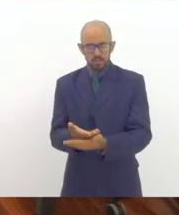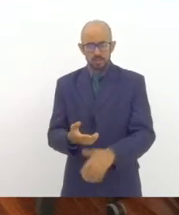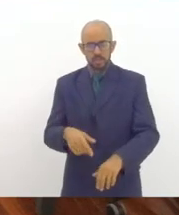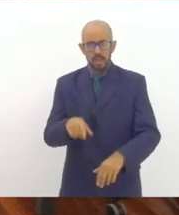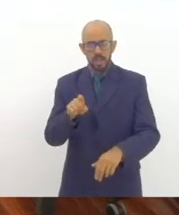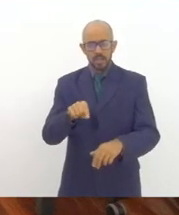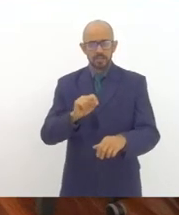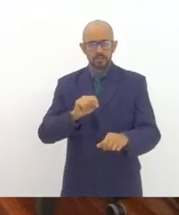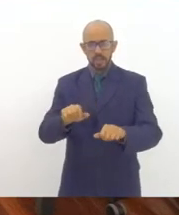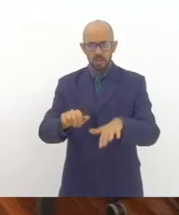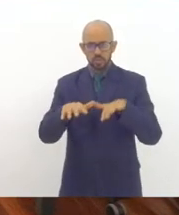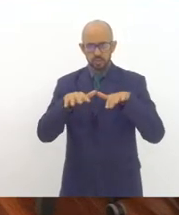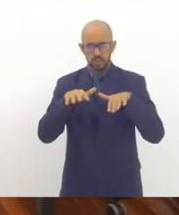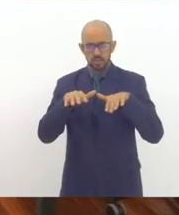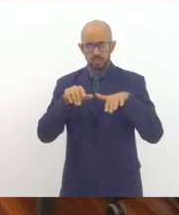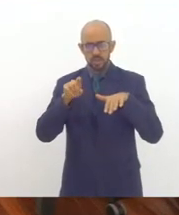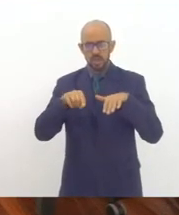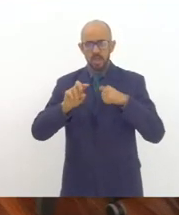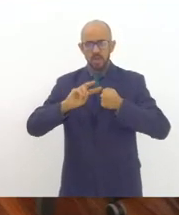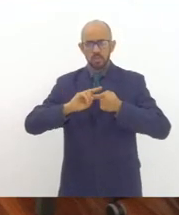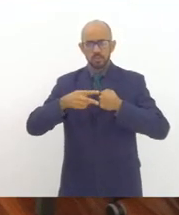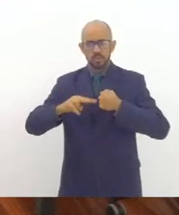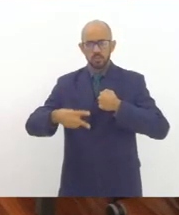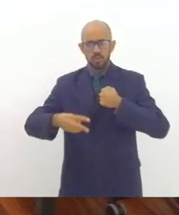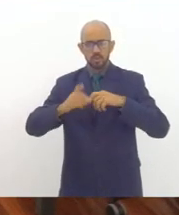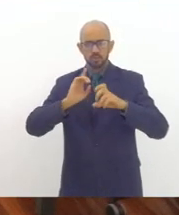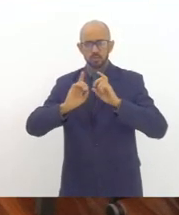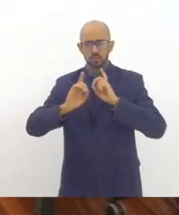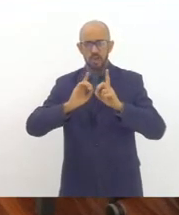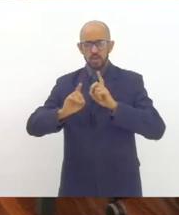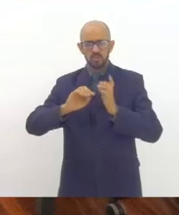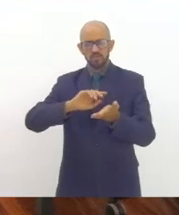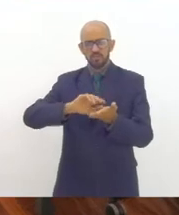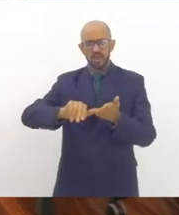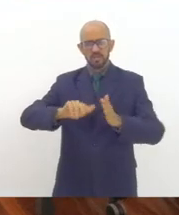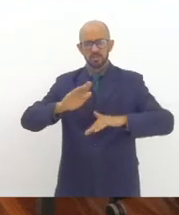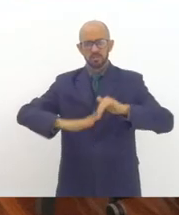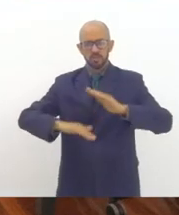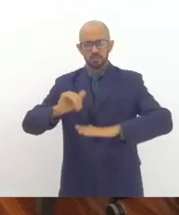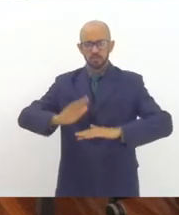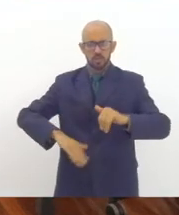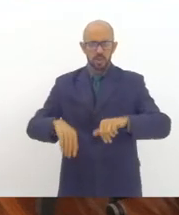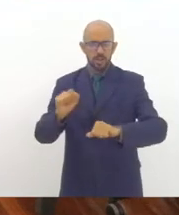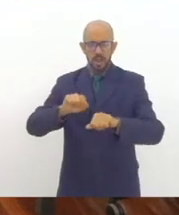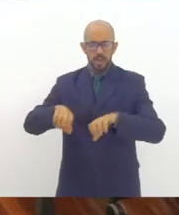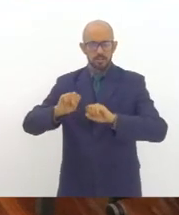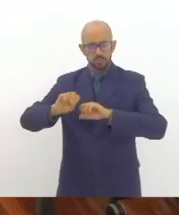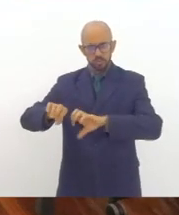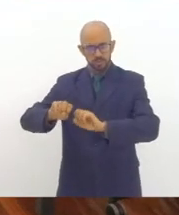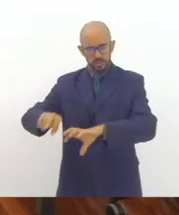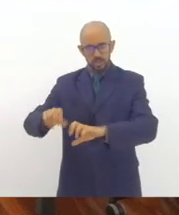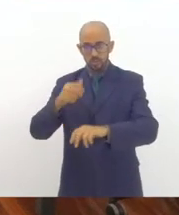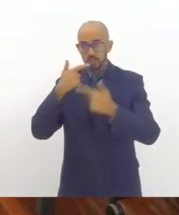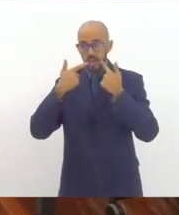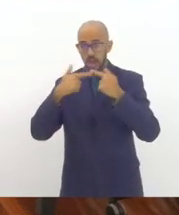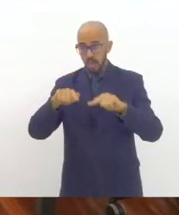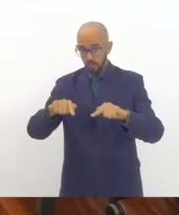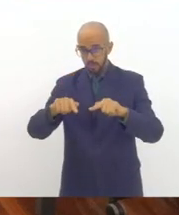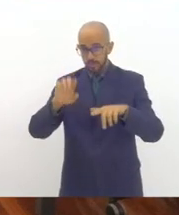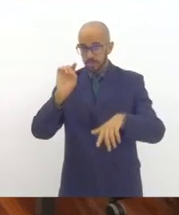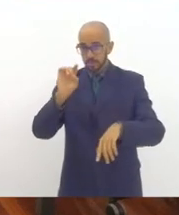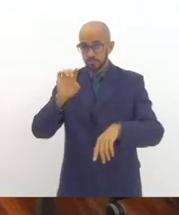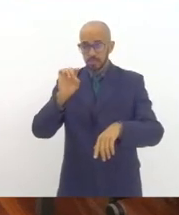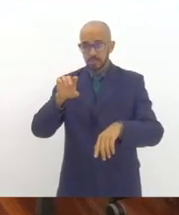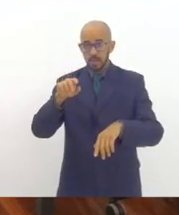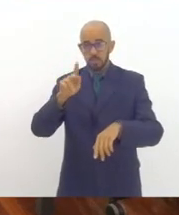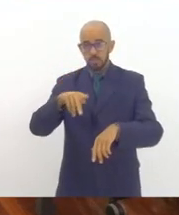do diálogo com diferentes profissionais da educação voltado para o ensino de línguas, em especial,